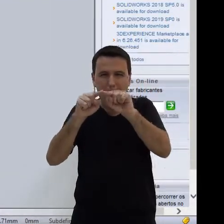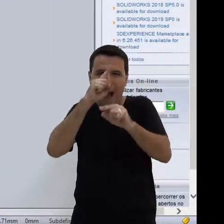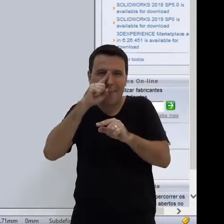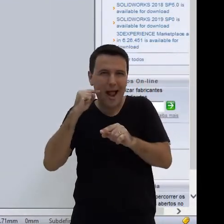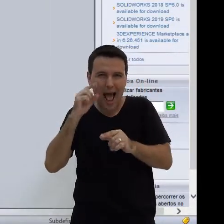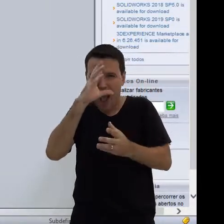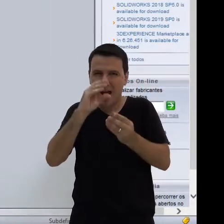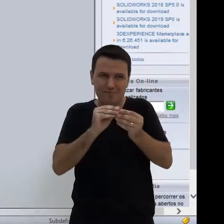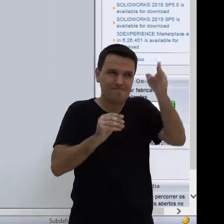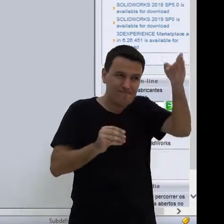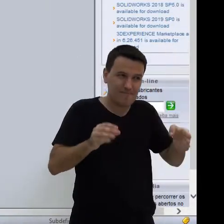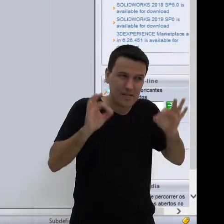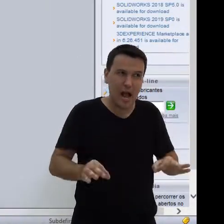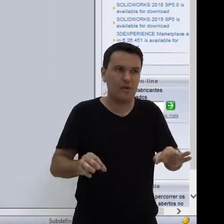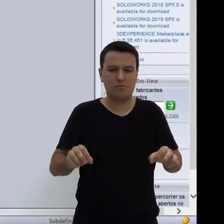mais um clique.